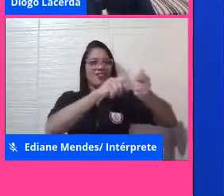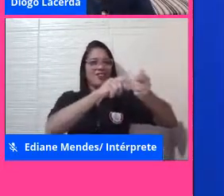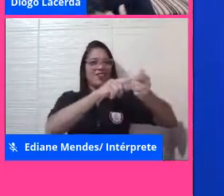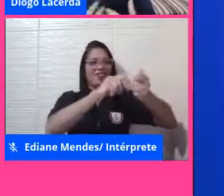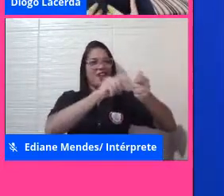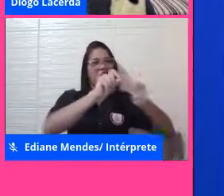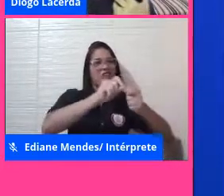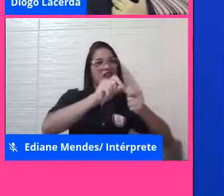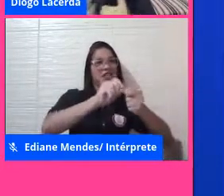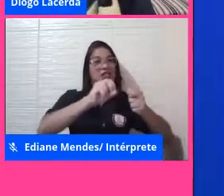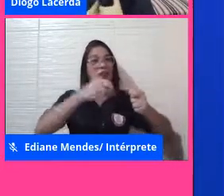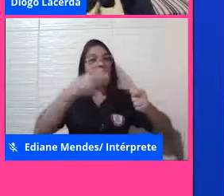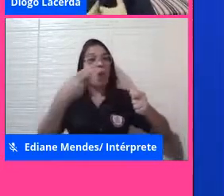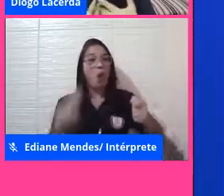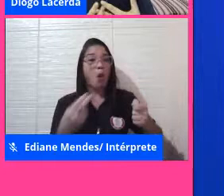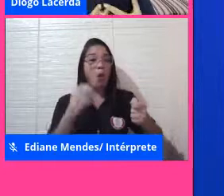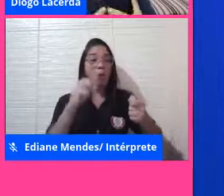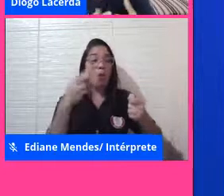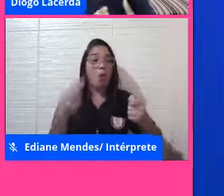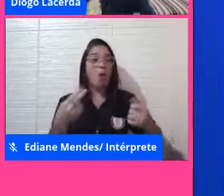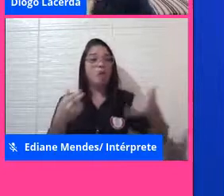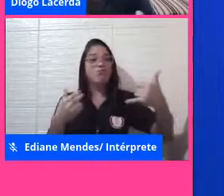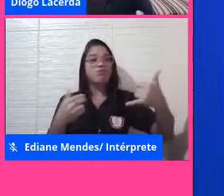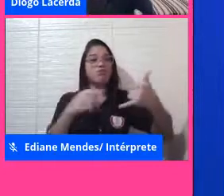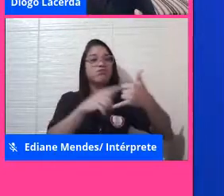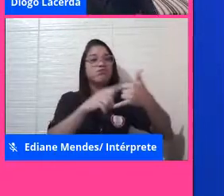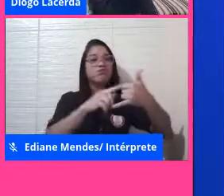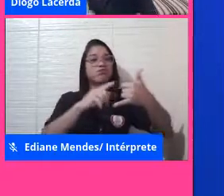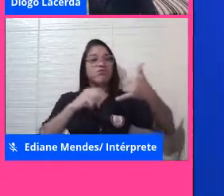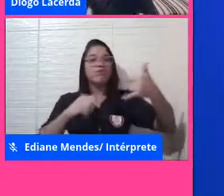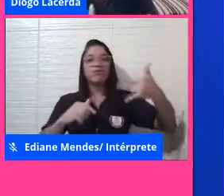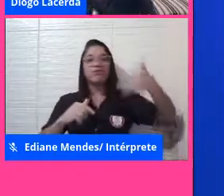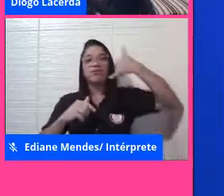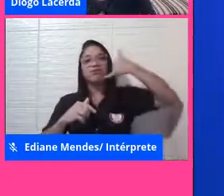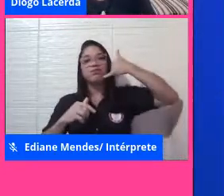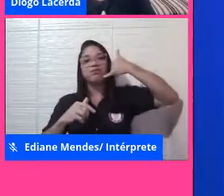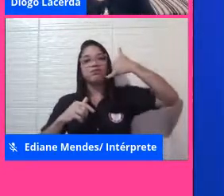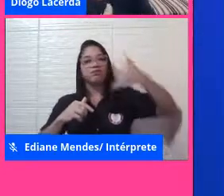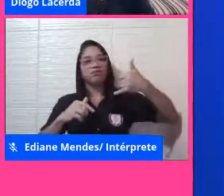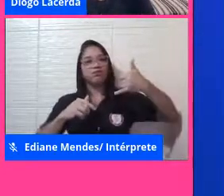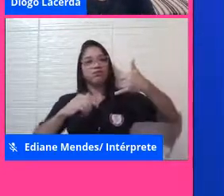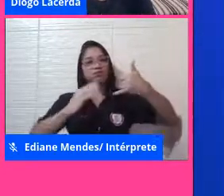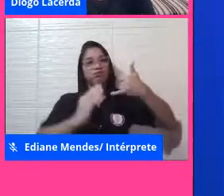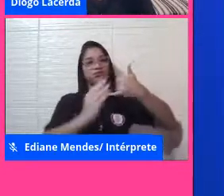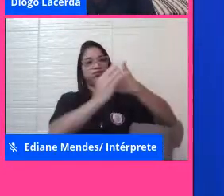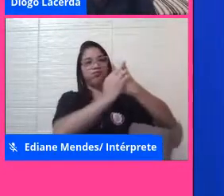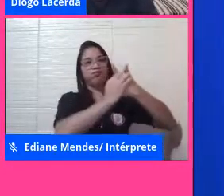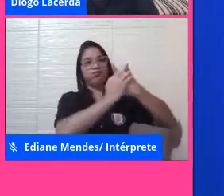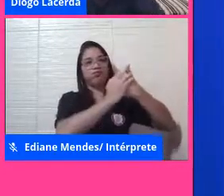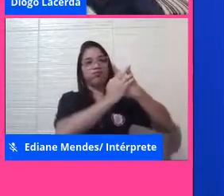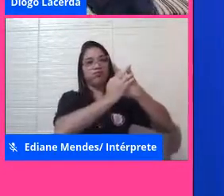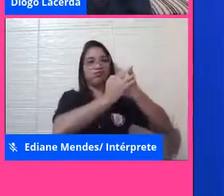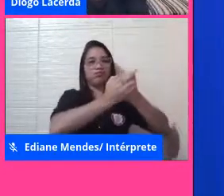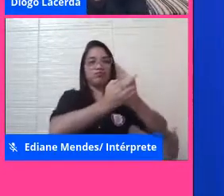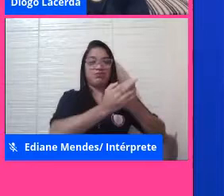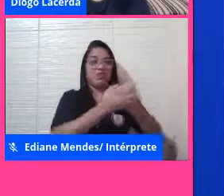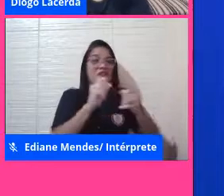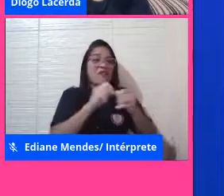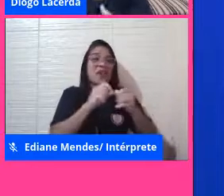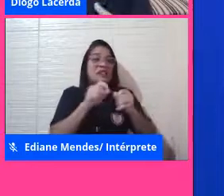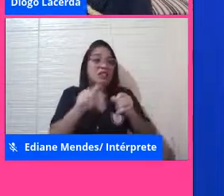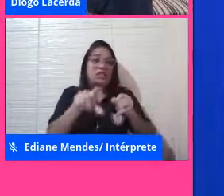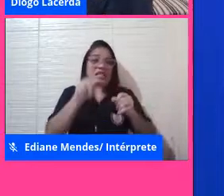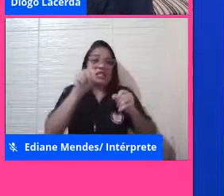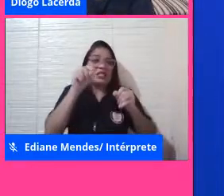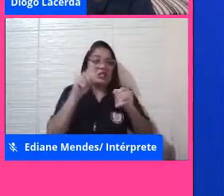celular, enfim, o conselho que eu dou antes de começar a desenhar a peça, tu vai no